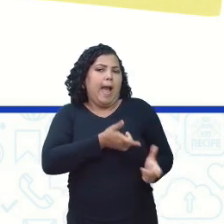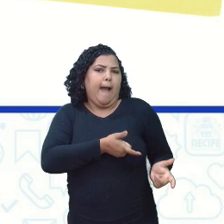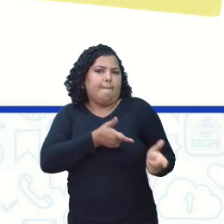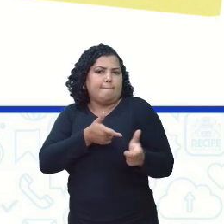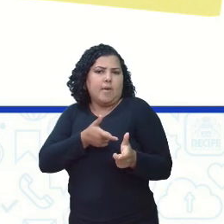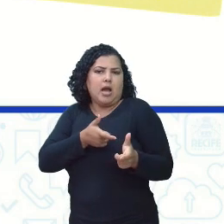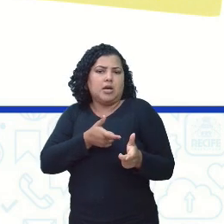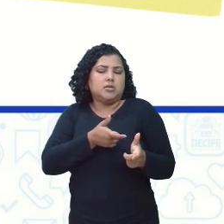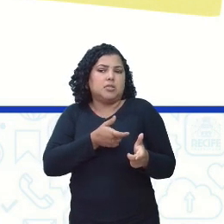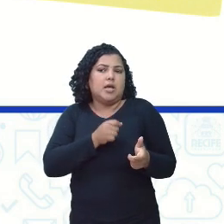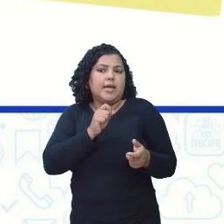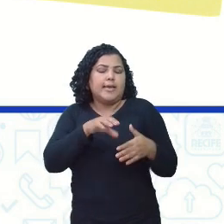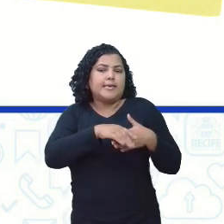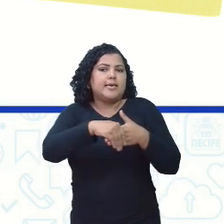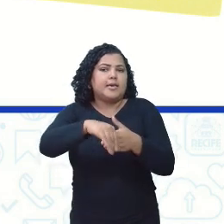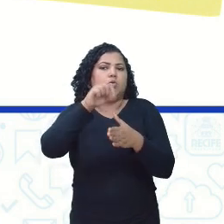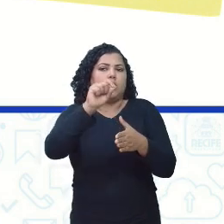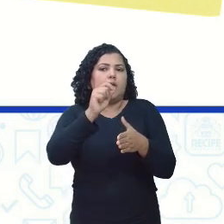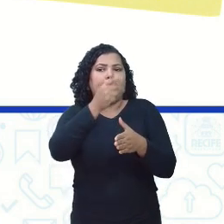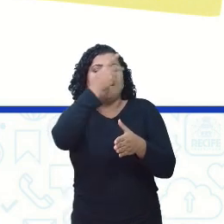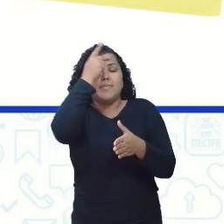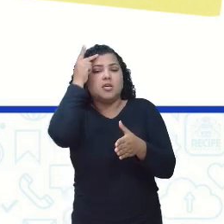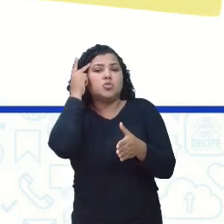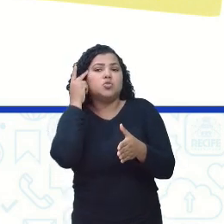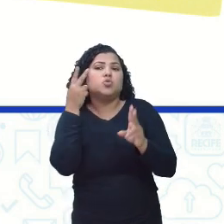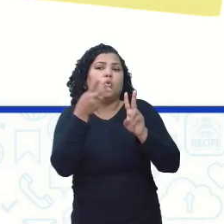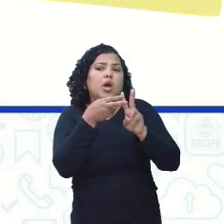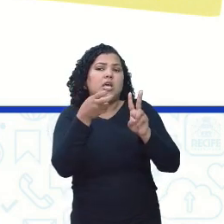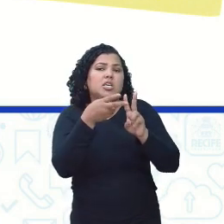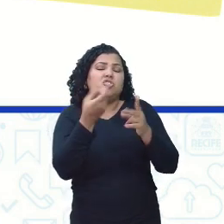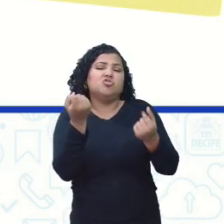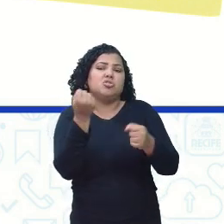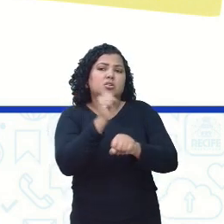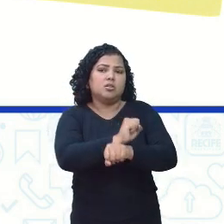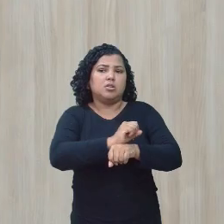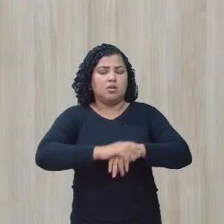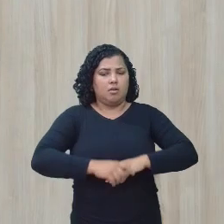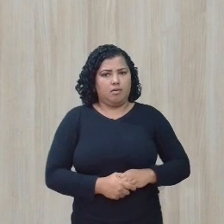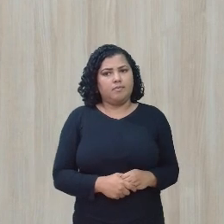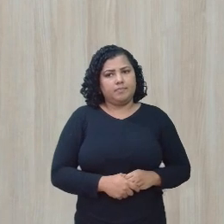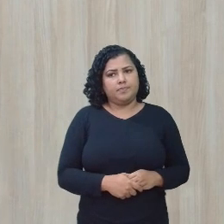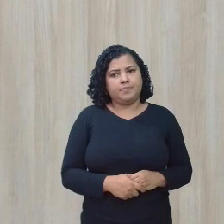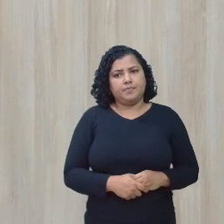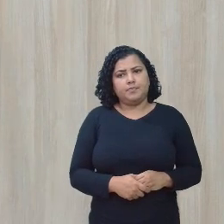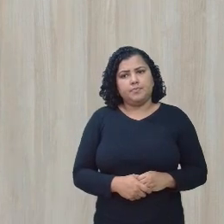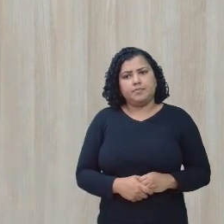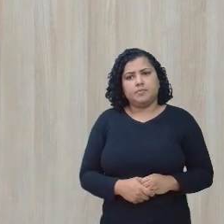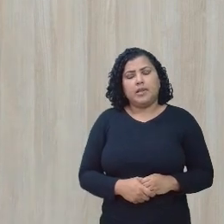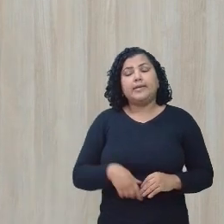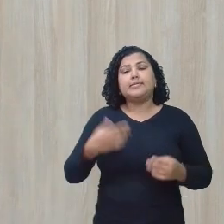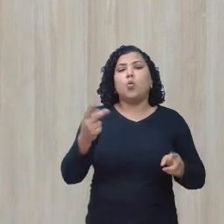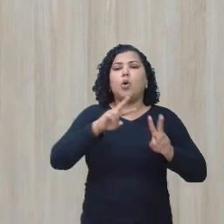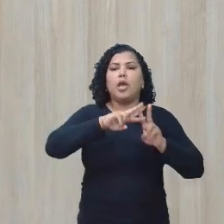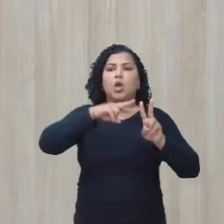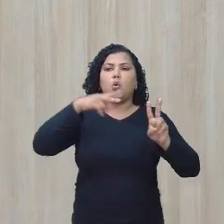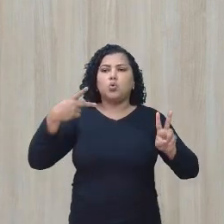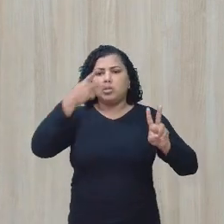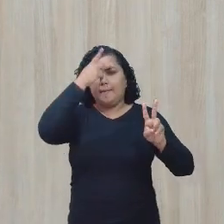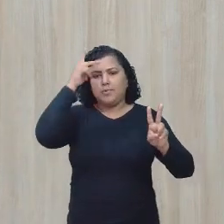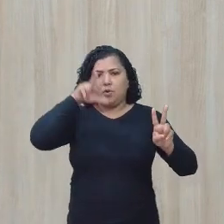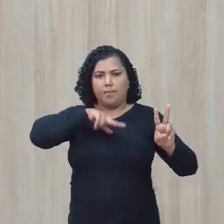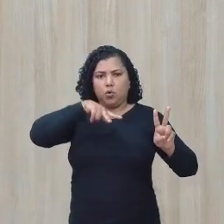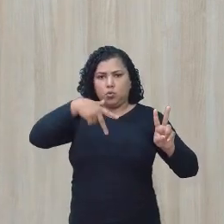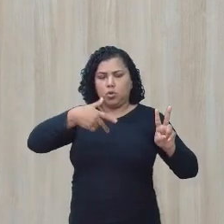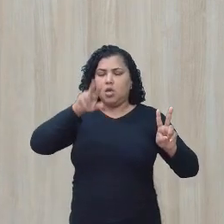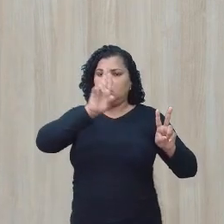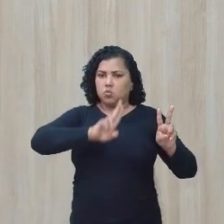né, conduzindo outros indígenas escravizados. E aí, o instrumento que os portugueses utilizavam era o chamado de